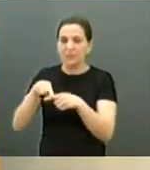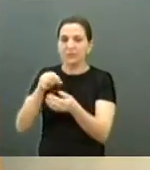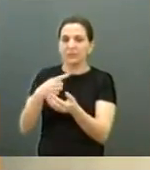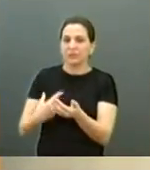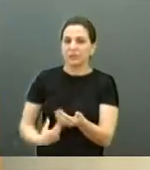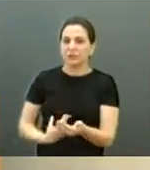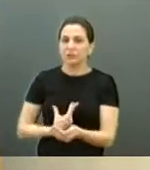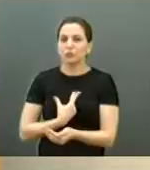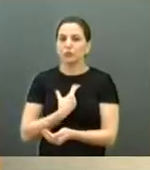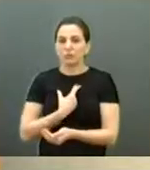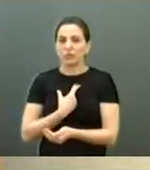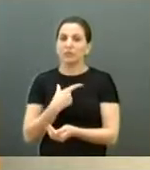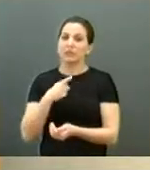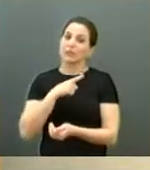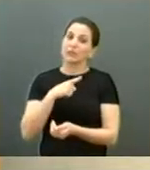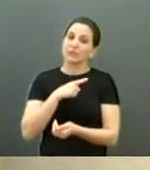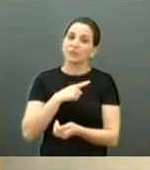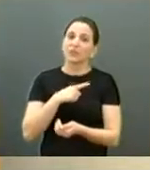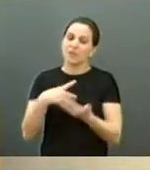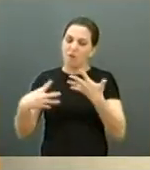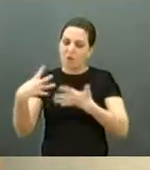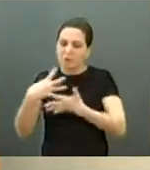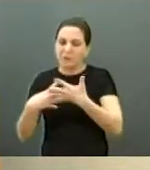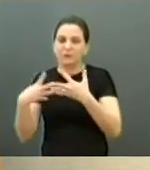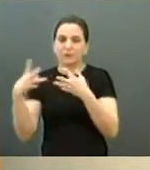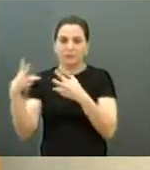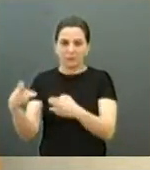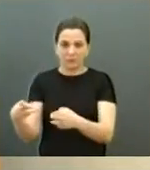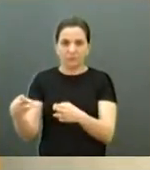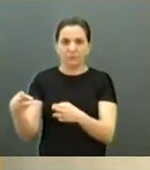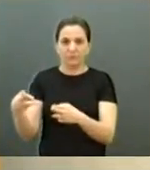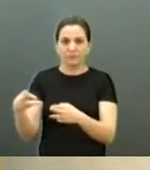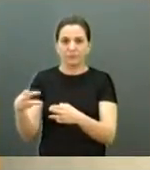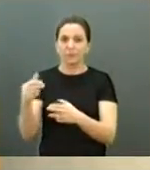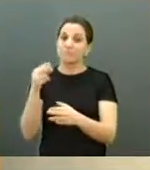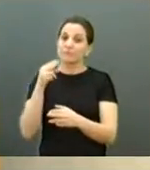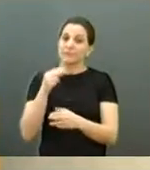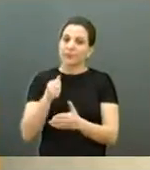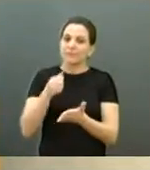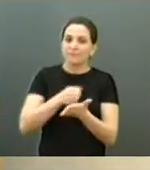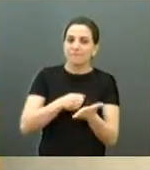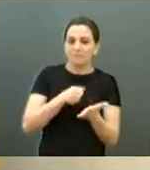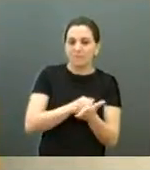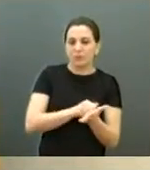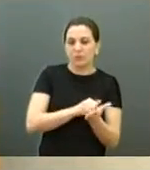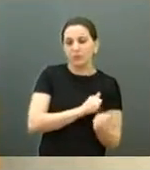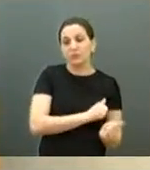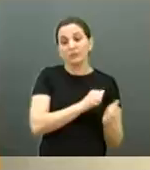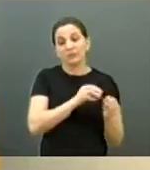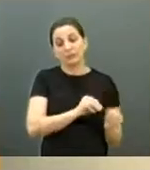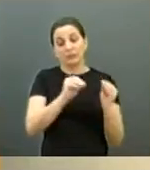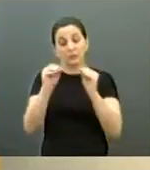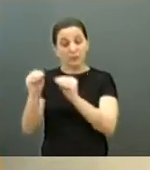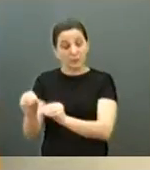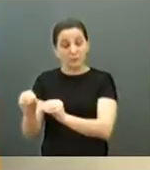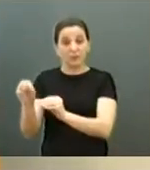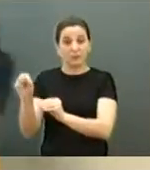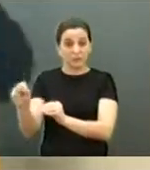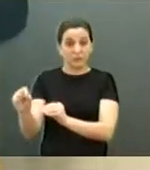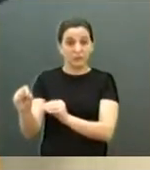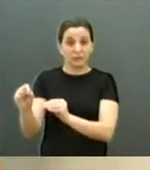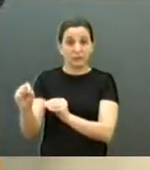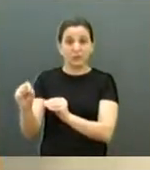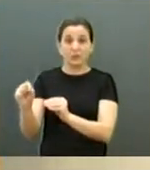procedimento e tamanha complexidade reforço reforço e transferência deve ser feita